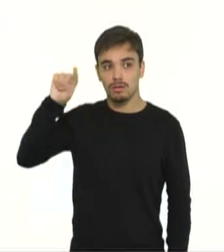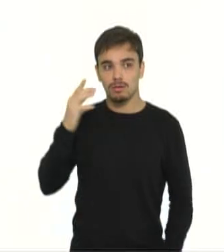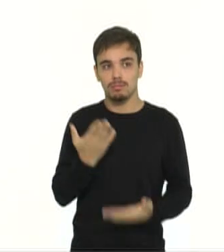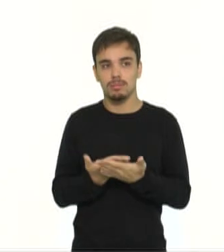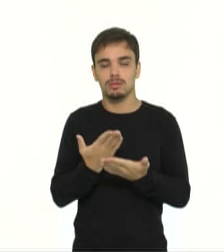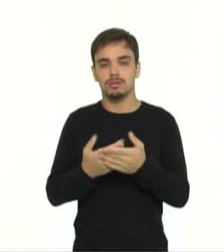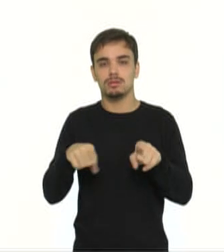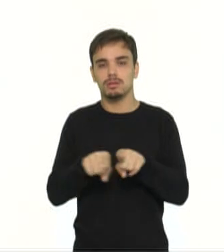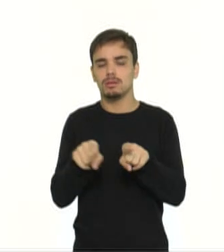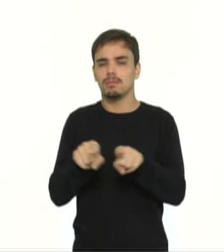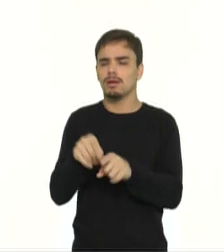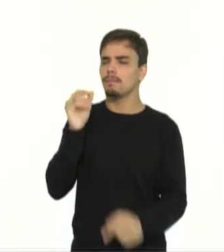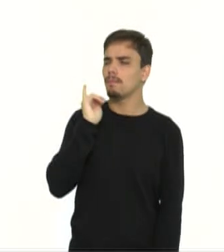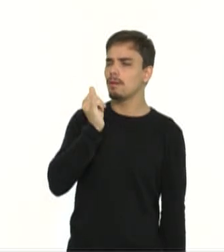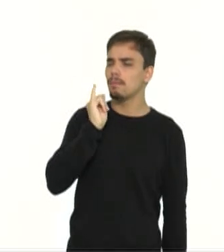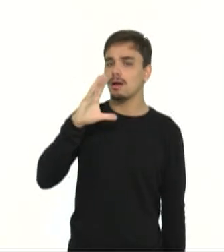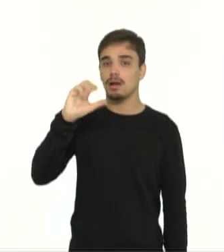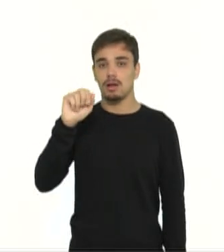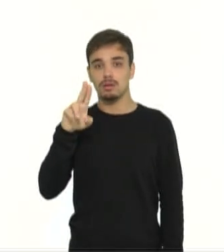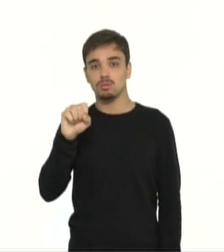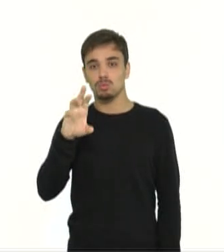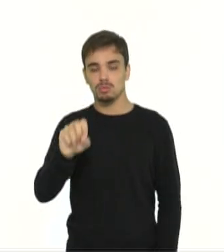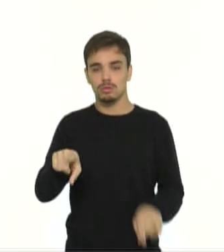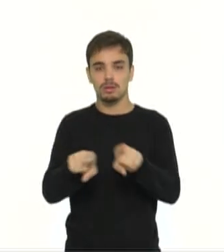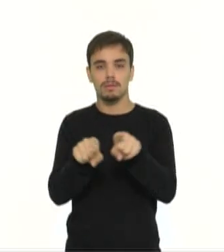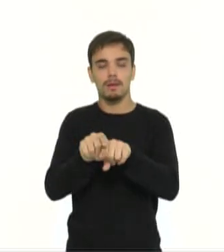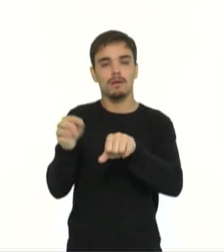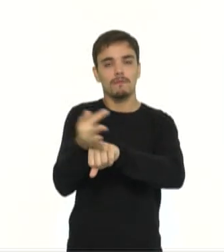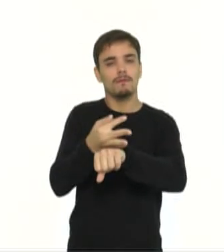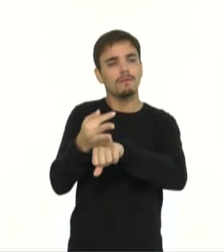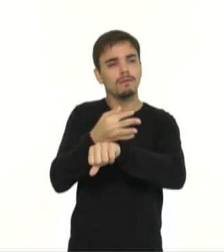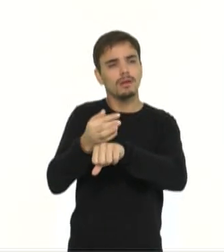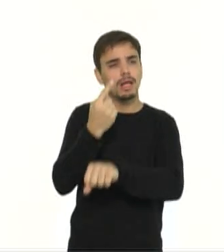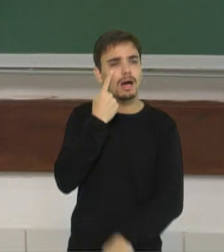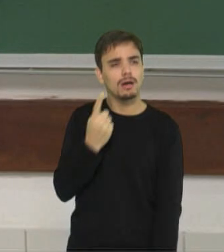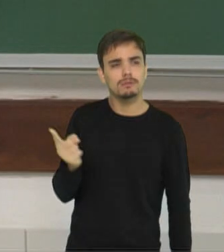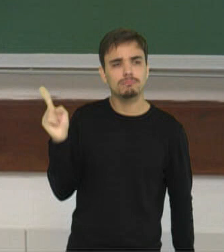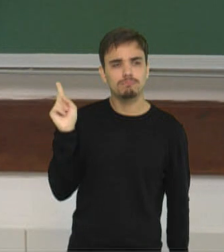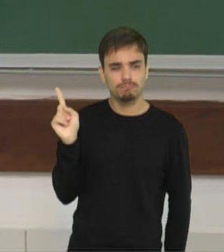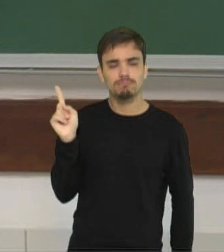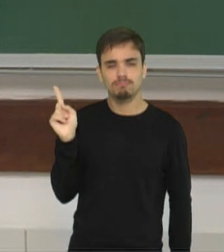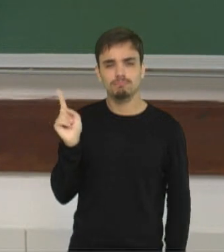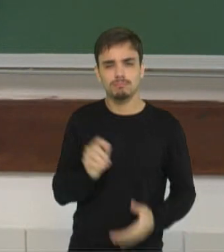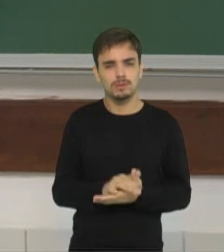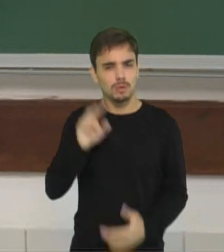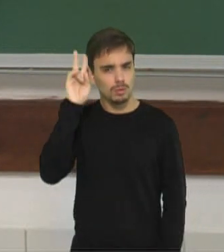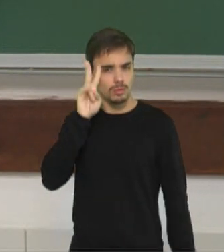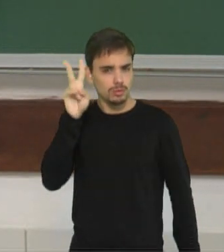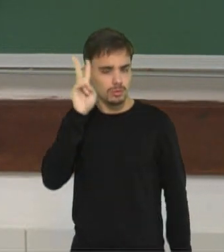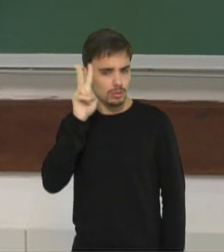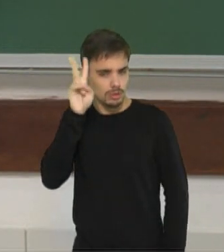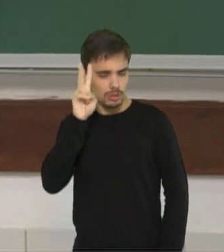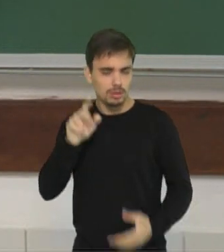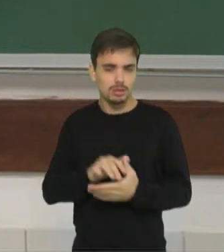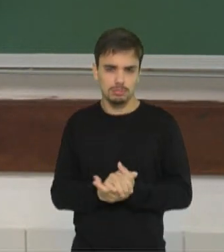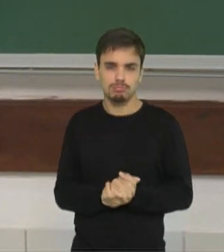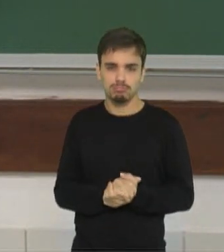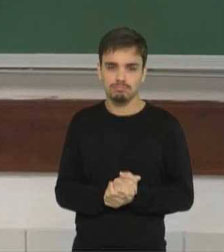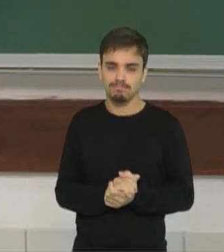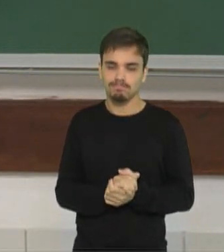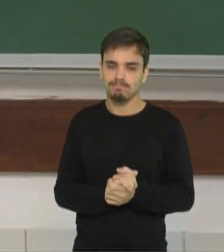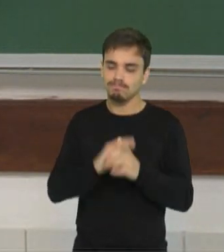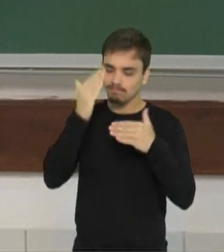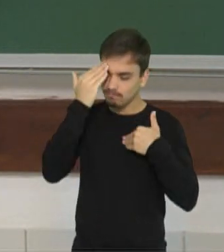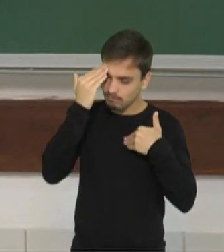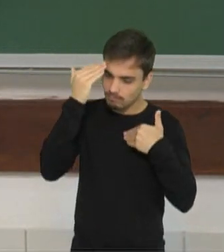lemos um causo e contamos sobre o feriado do Thanksgiving Day. Vocês lembram o que é esse dia? O dia de ação de graças, o dia da